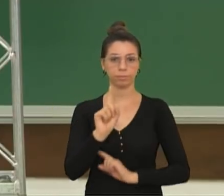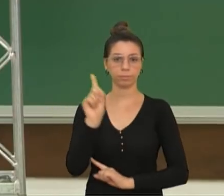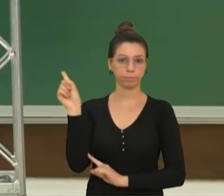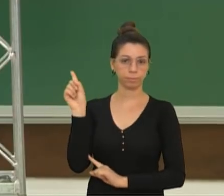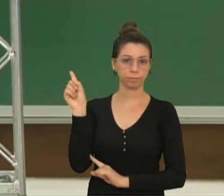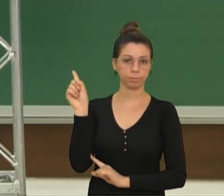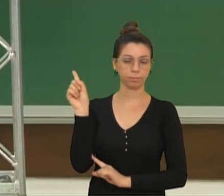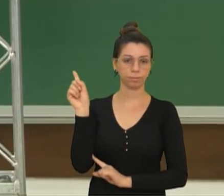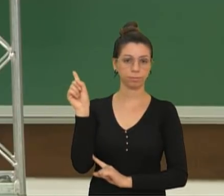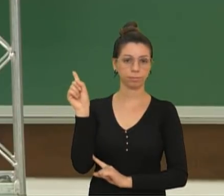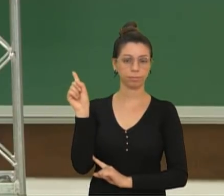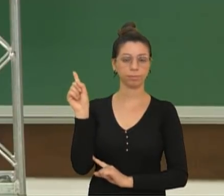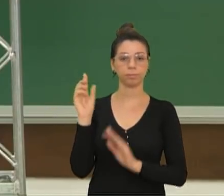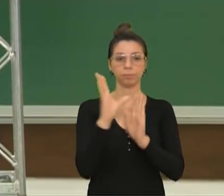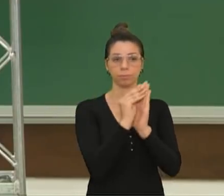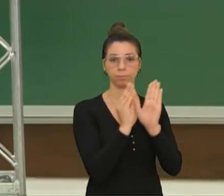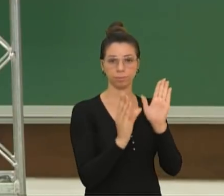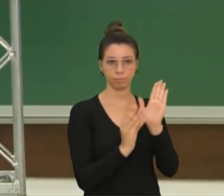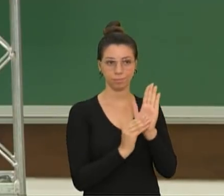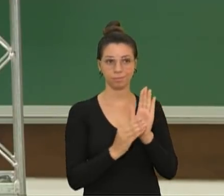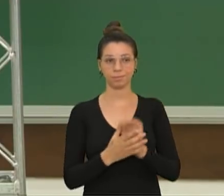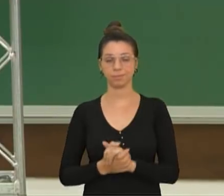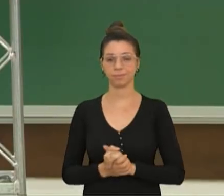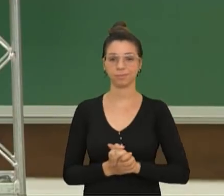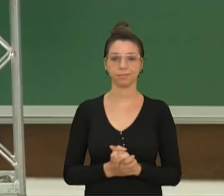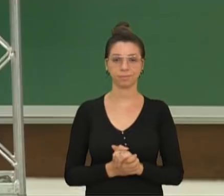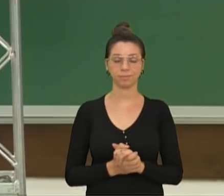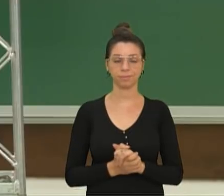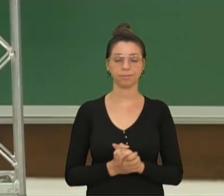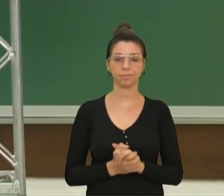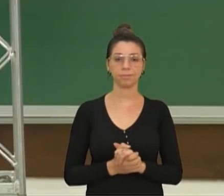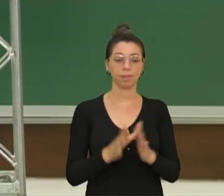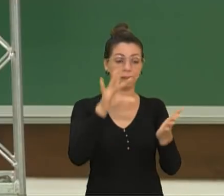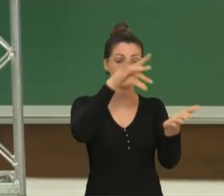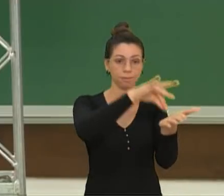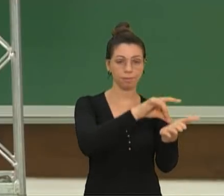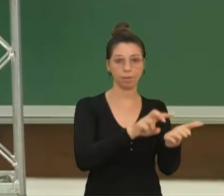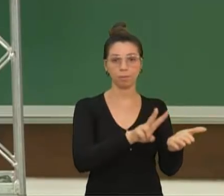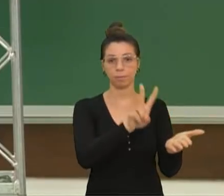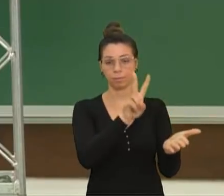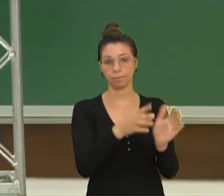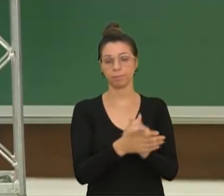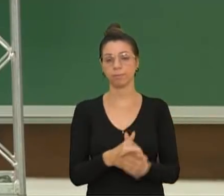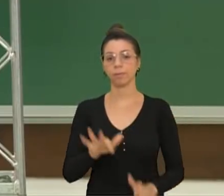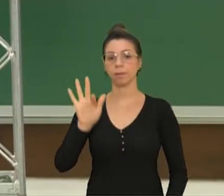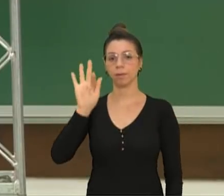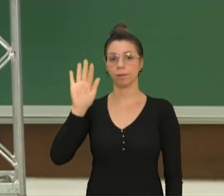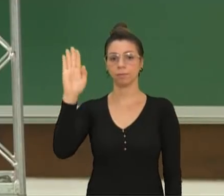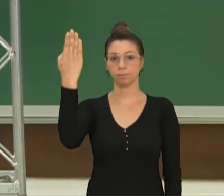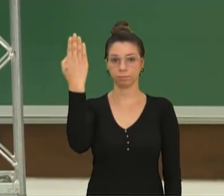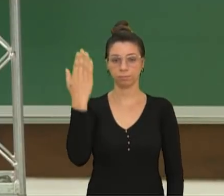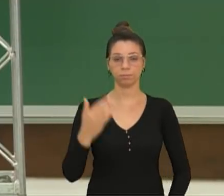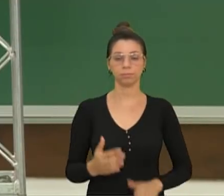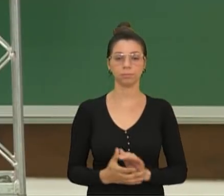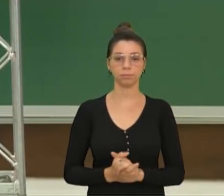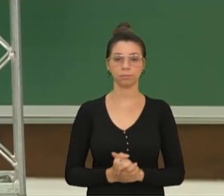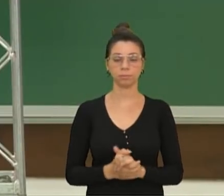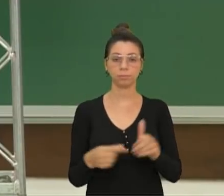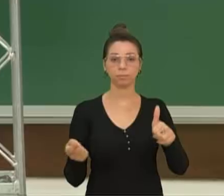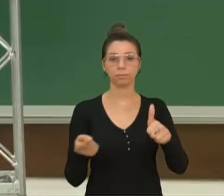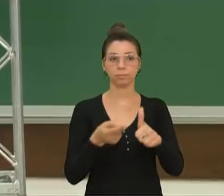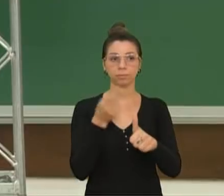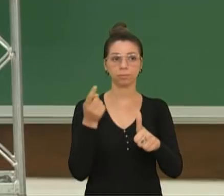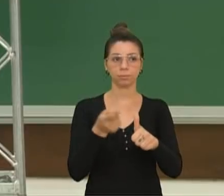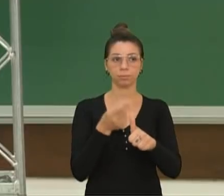parte do conteúdo. Marque V para verdadeiro e F para falso. Primeira